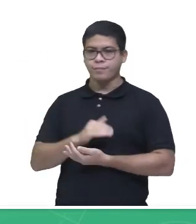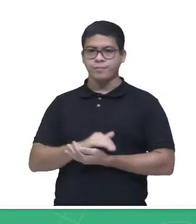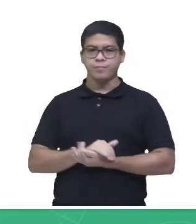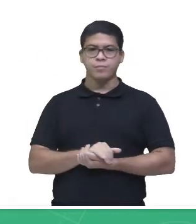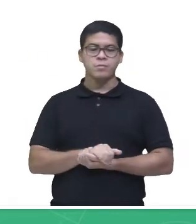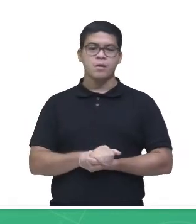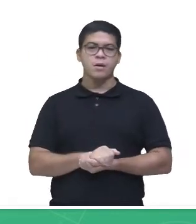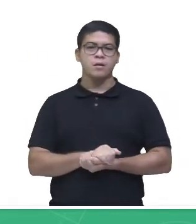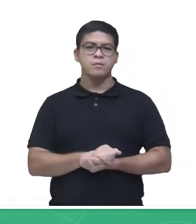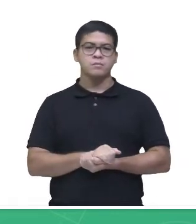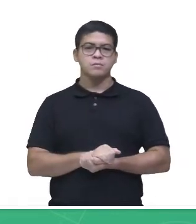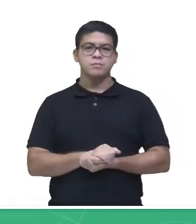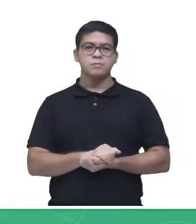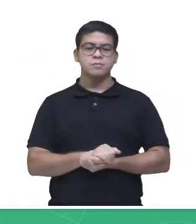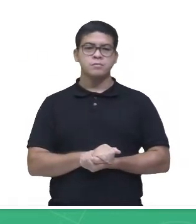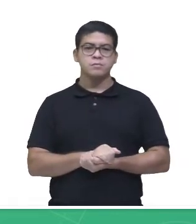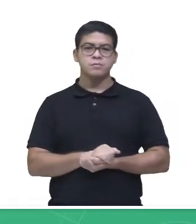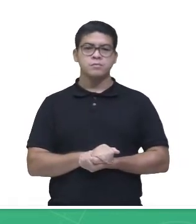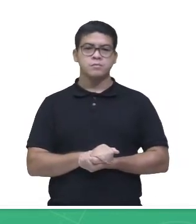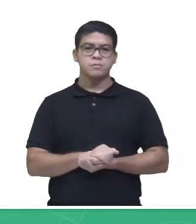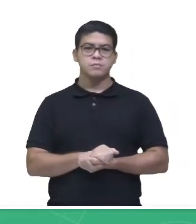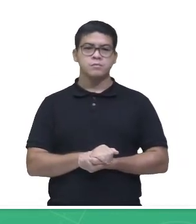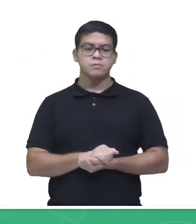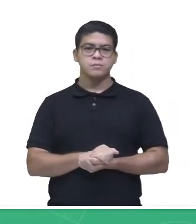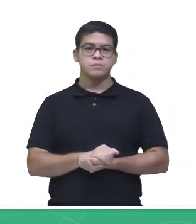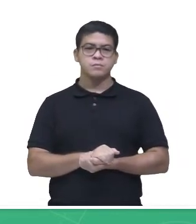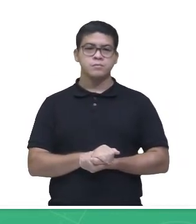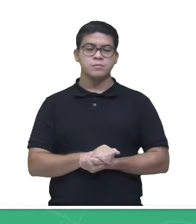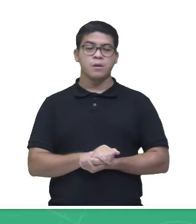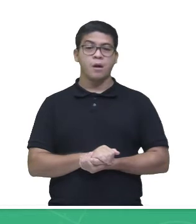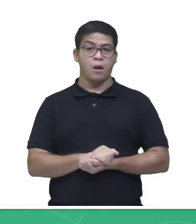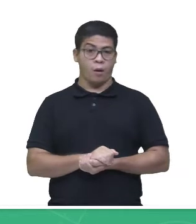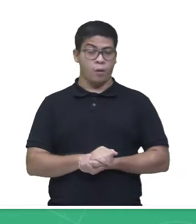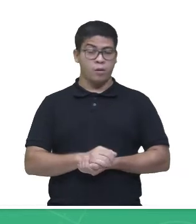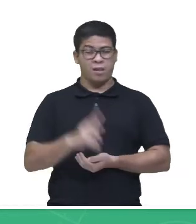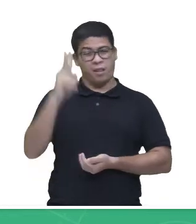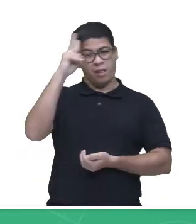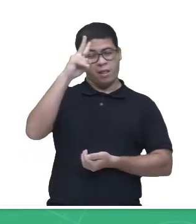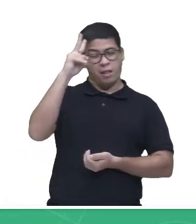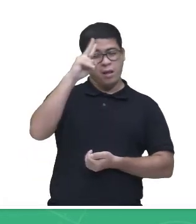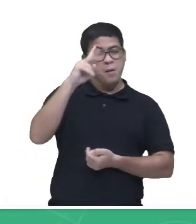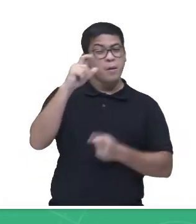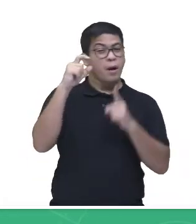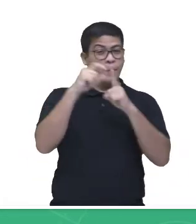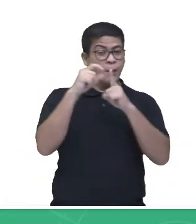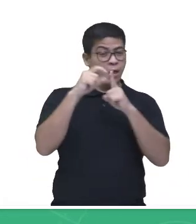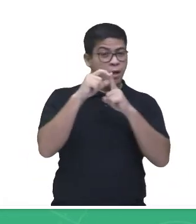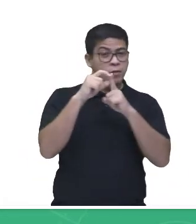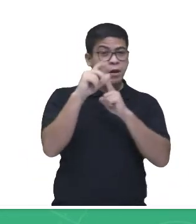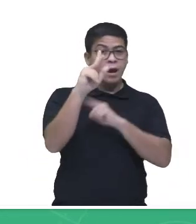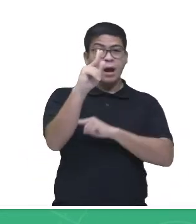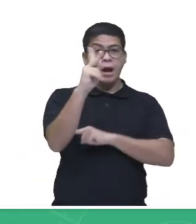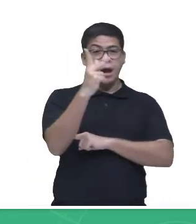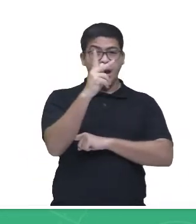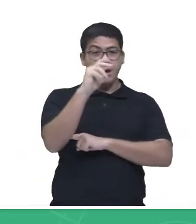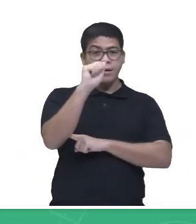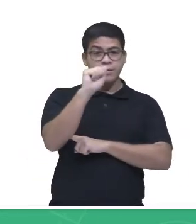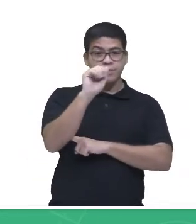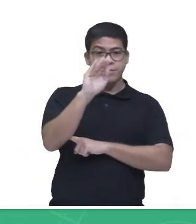certo? O verbo haber, ele tem que estar conjugado em que mesmo? Está aqui, ó. Presente de indicativo. Yo